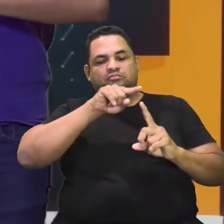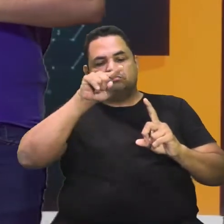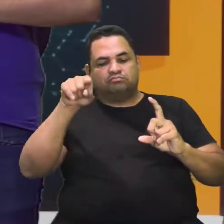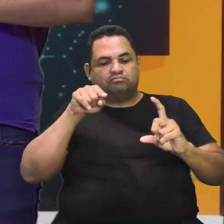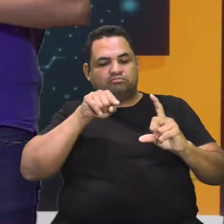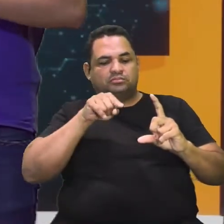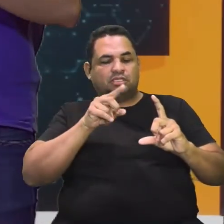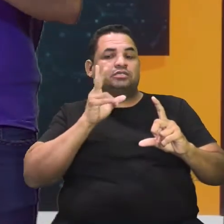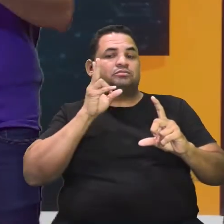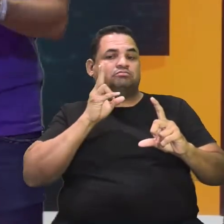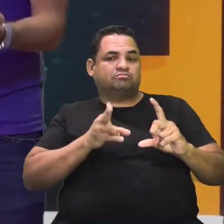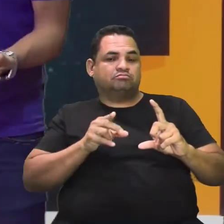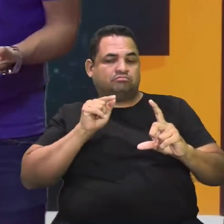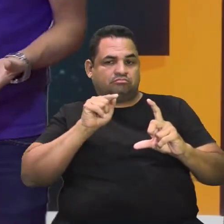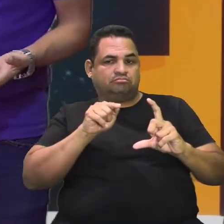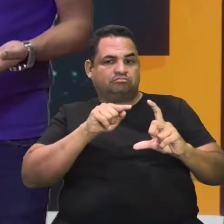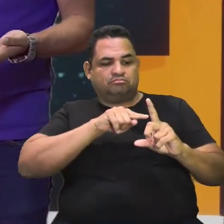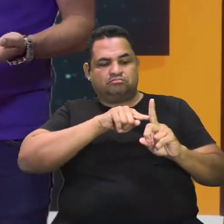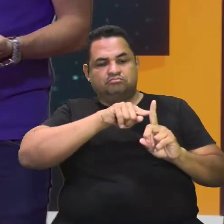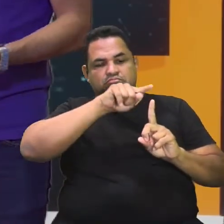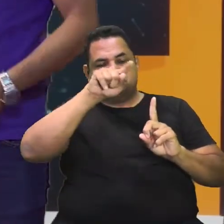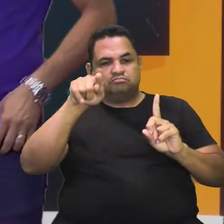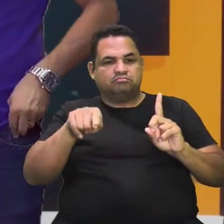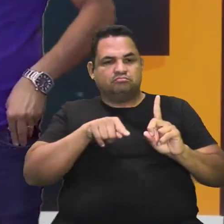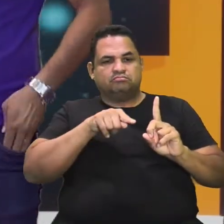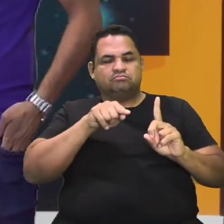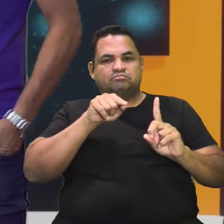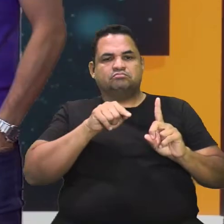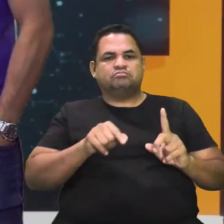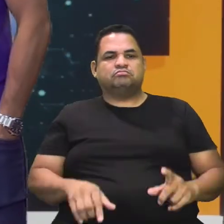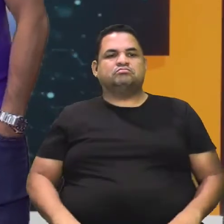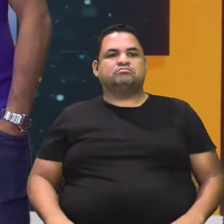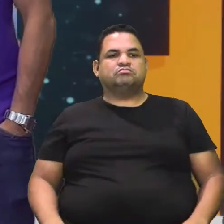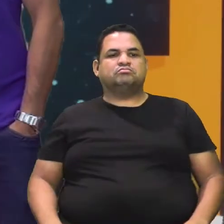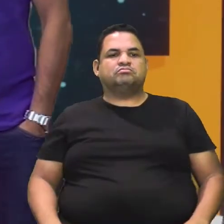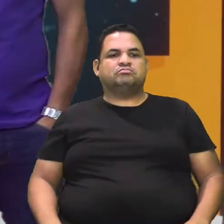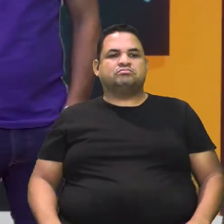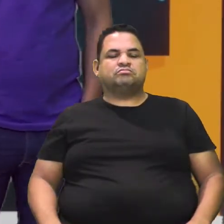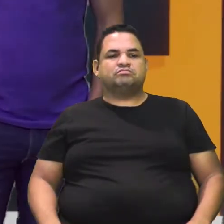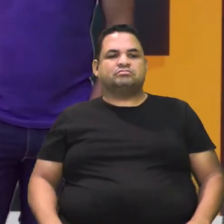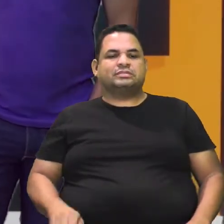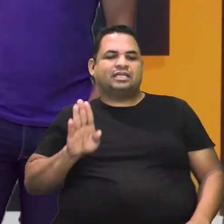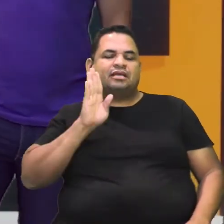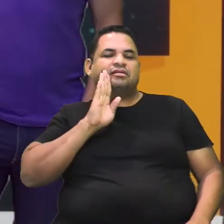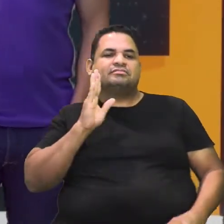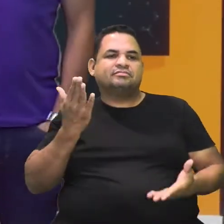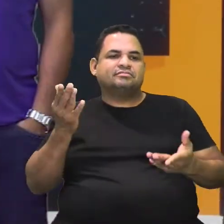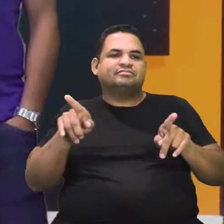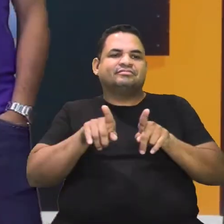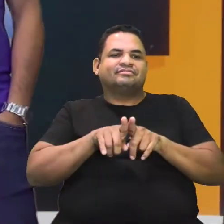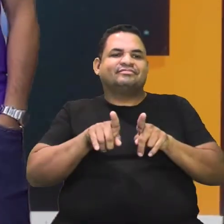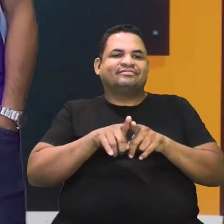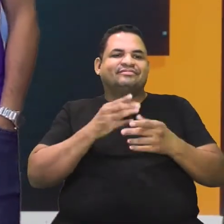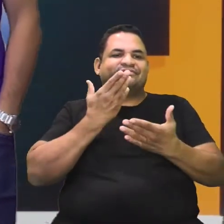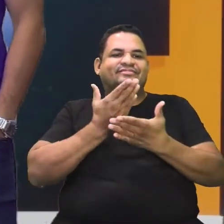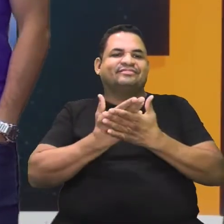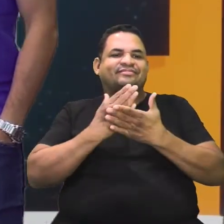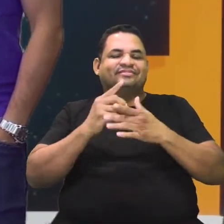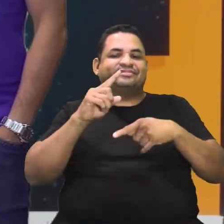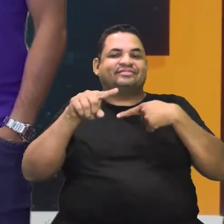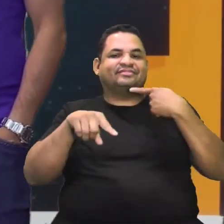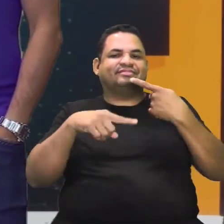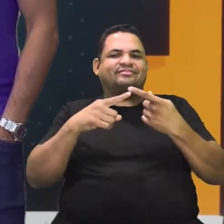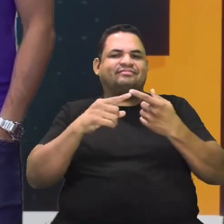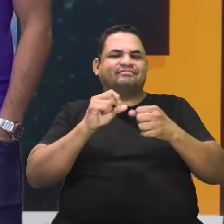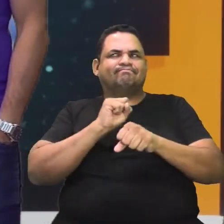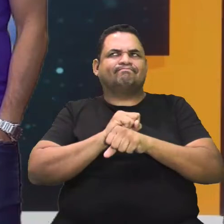tem que ser mais de uma. Se tem um centro, é uma circunferência. Dentro da outra? Dentro da outra. Ah, top, hein? Isso a gente também vai ver nas aulas posteriores.